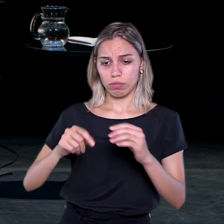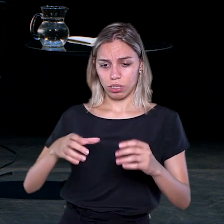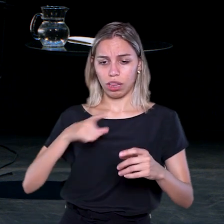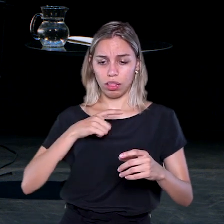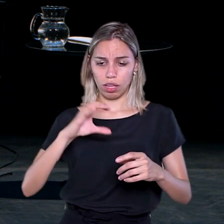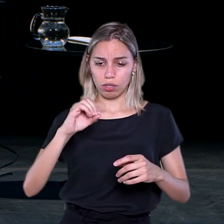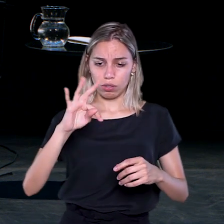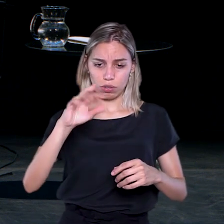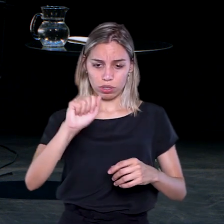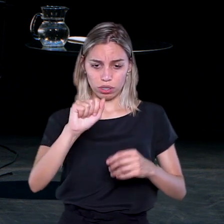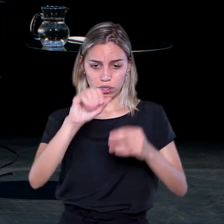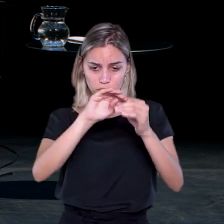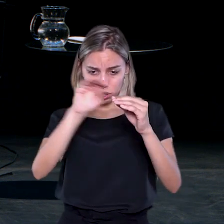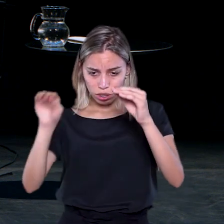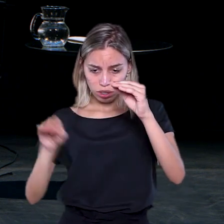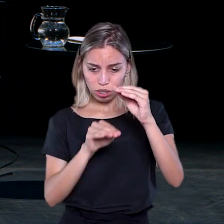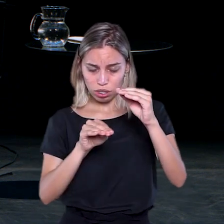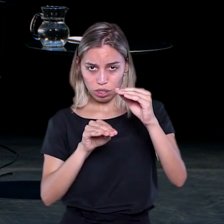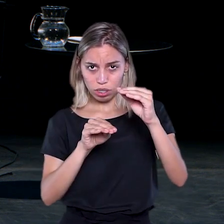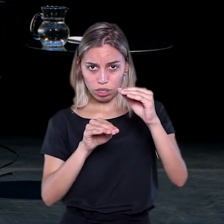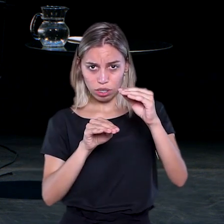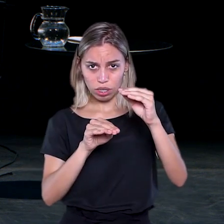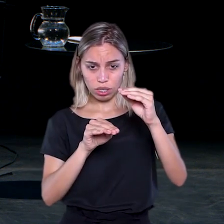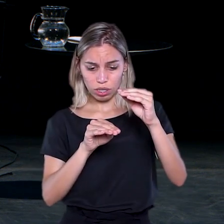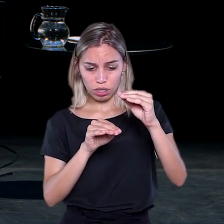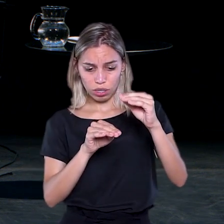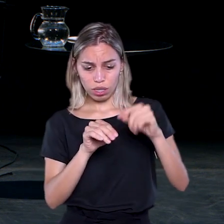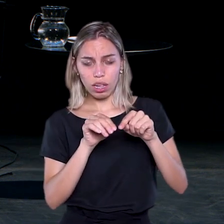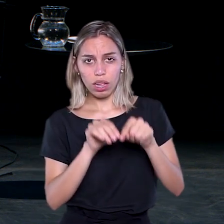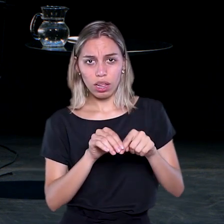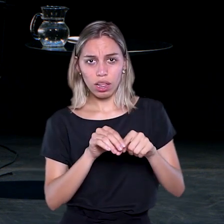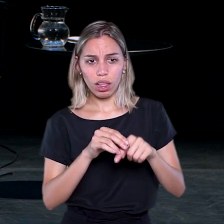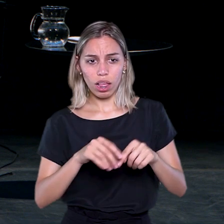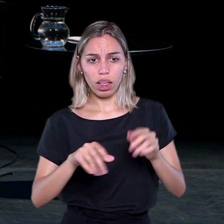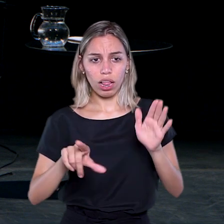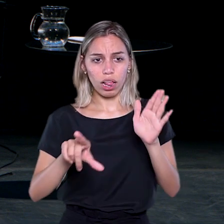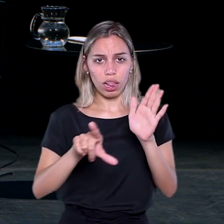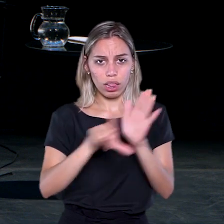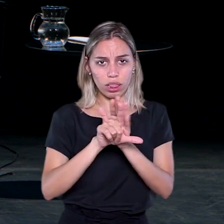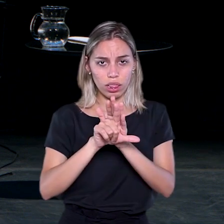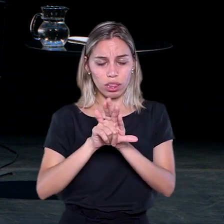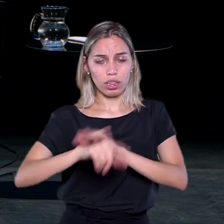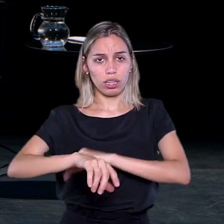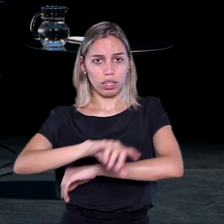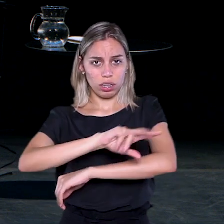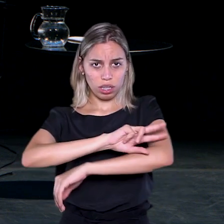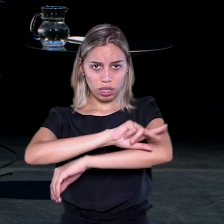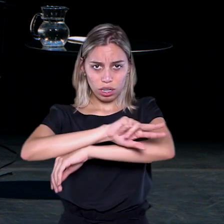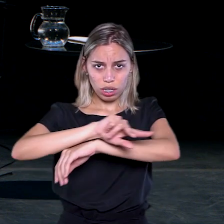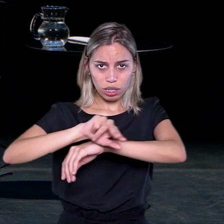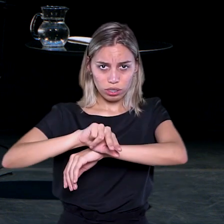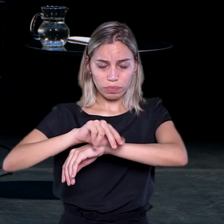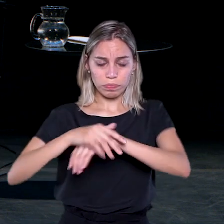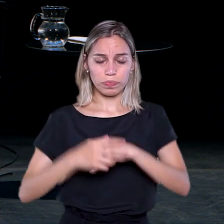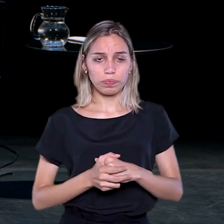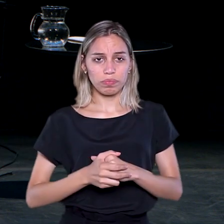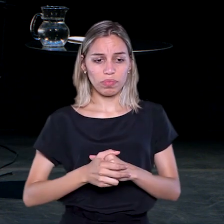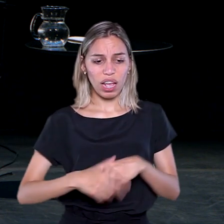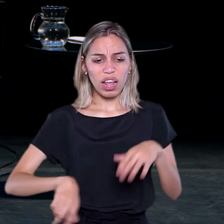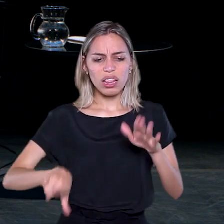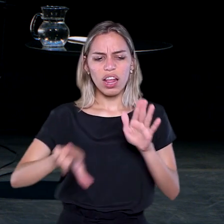sociais. Na Lei 12.711, que é a lei de cotas, por isso que a gente não chama lei de cotas raciais, é lei de cotas. Essa